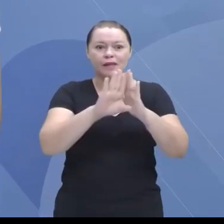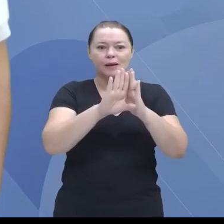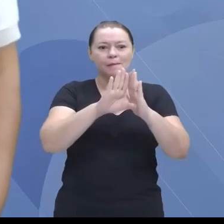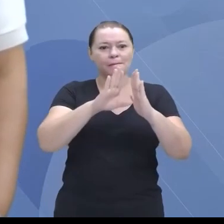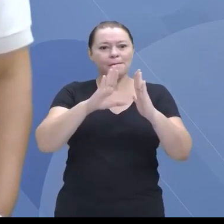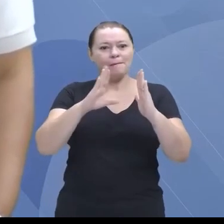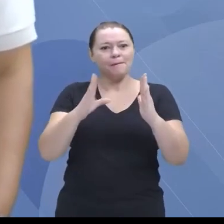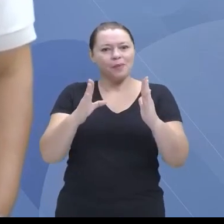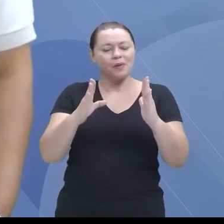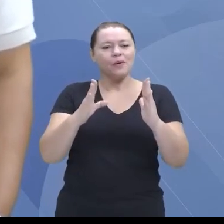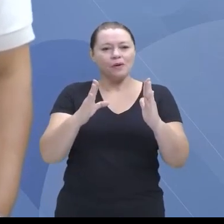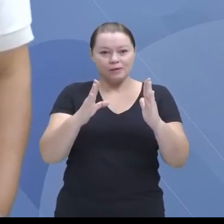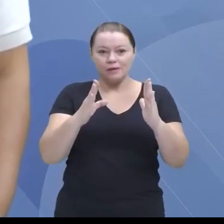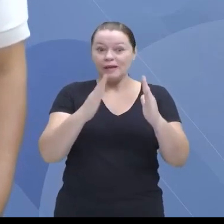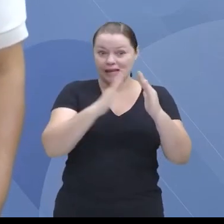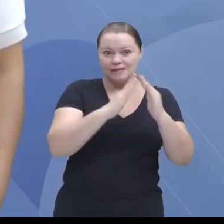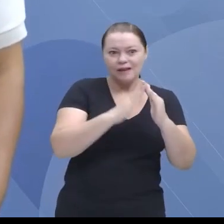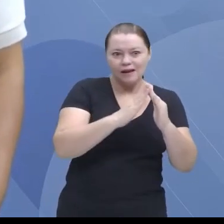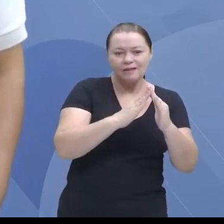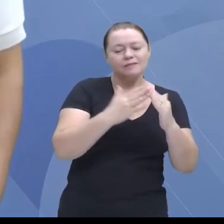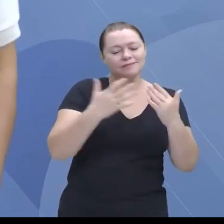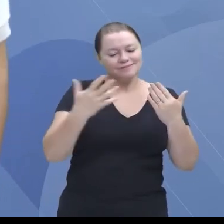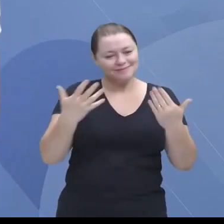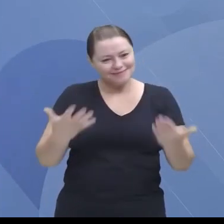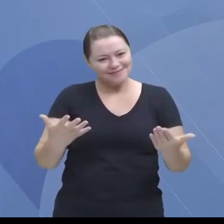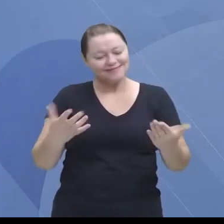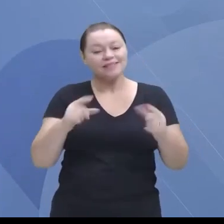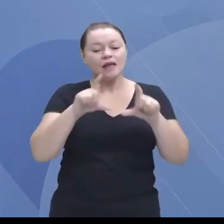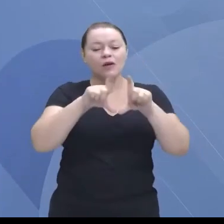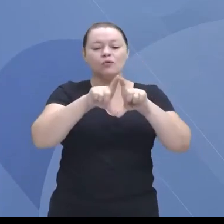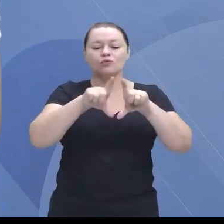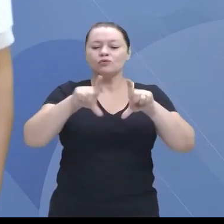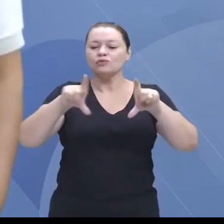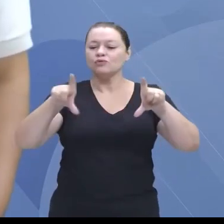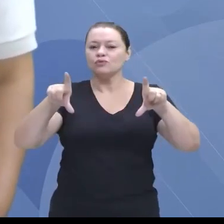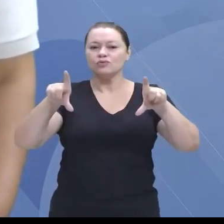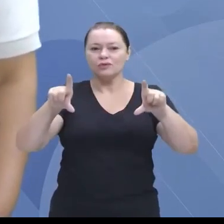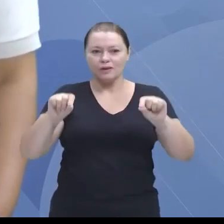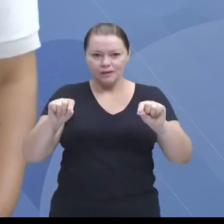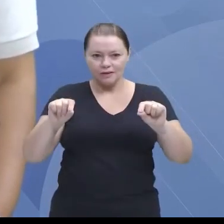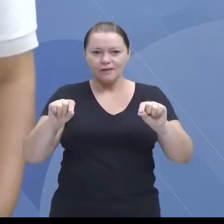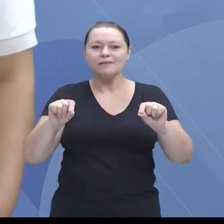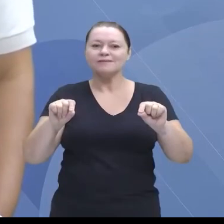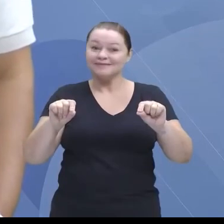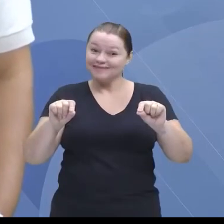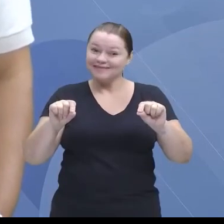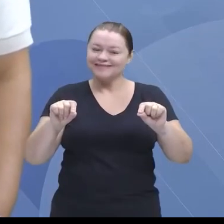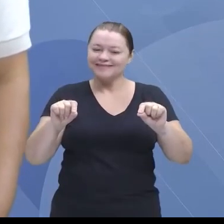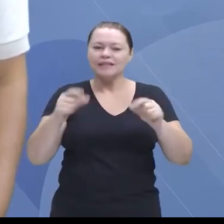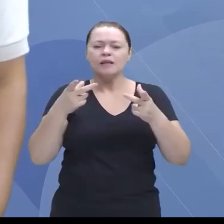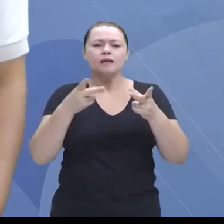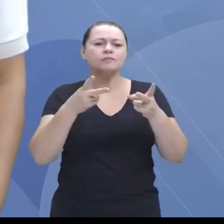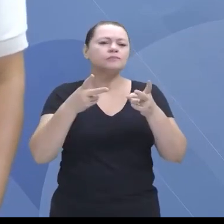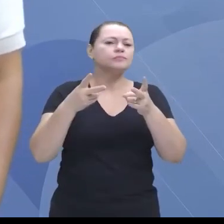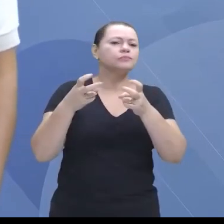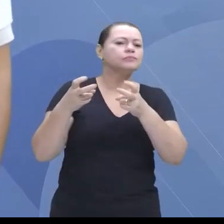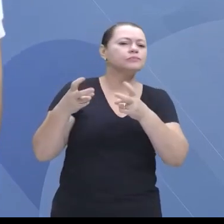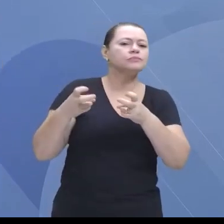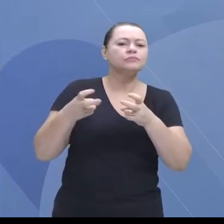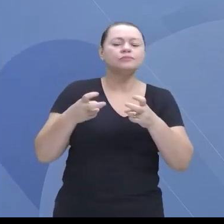Portas das casas são os retângulos. E observamos